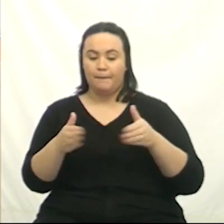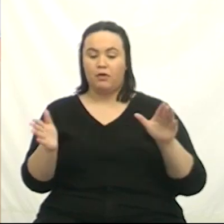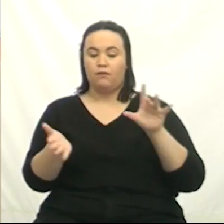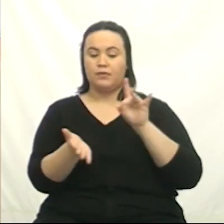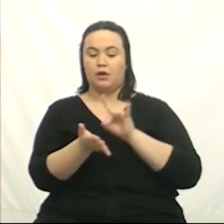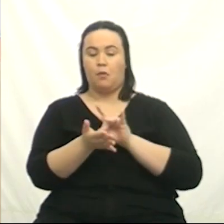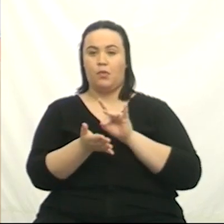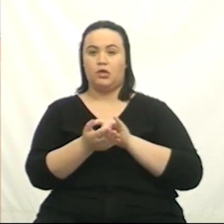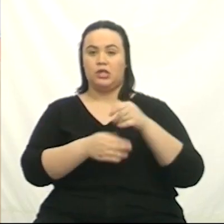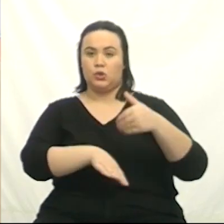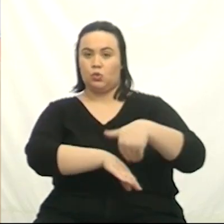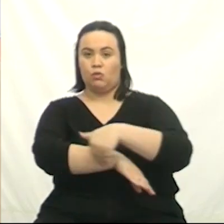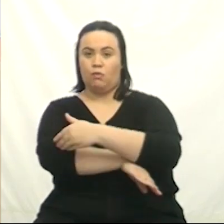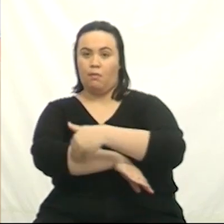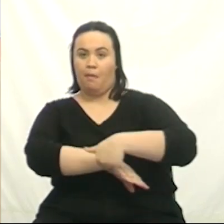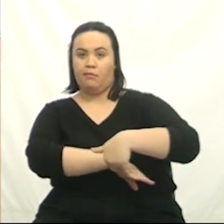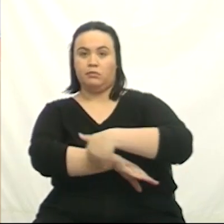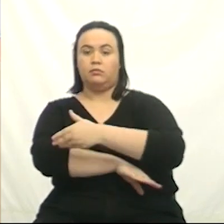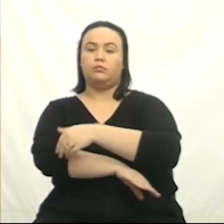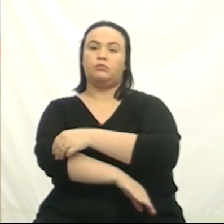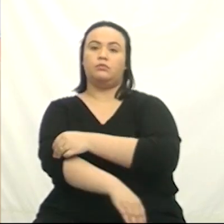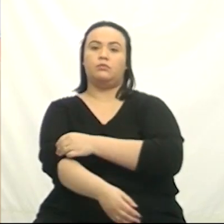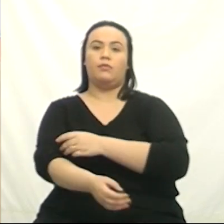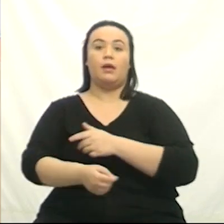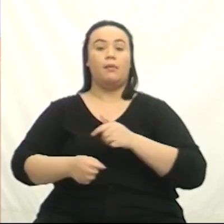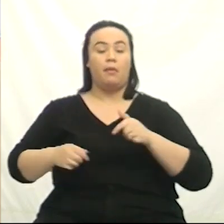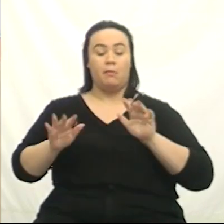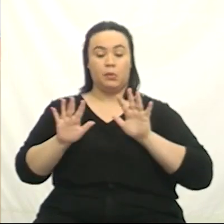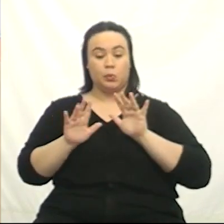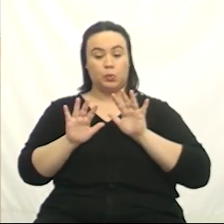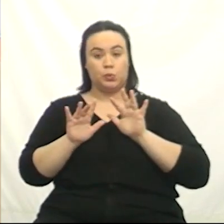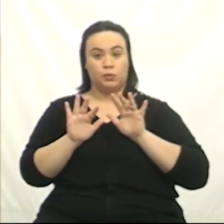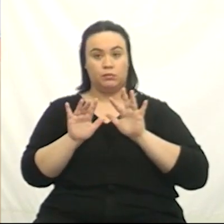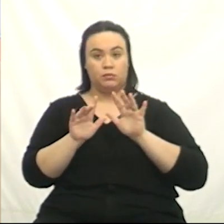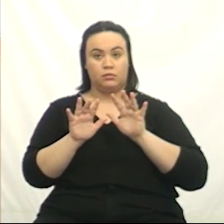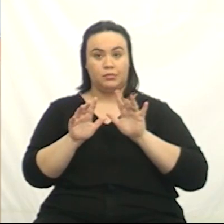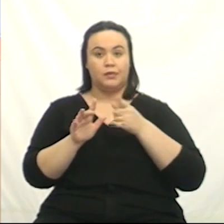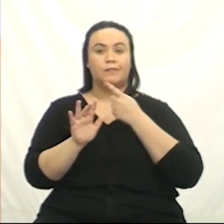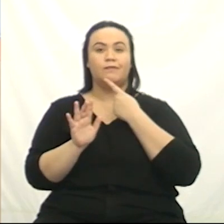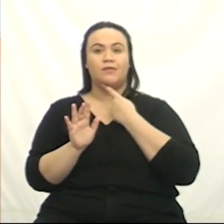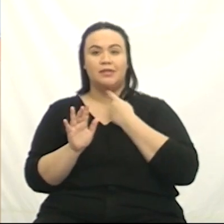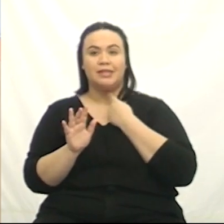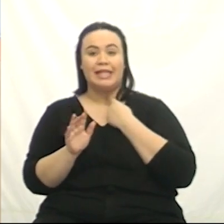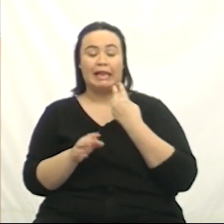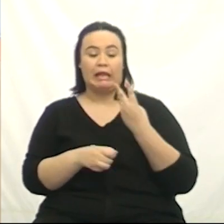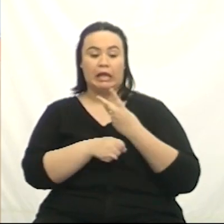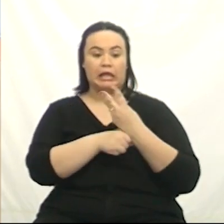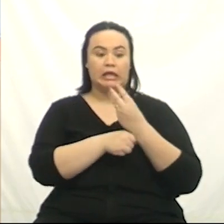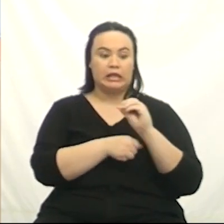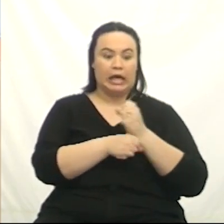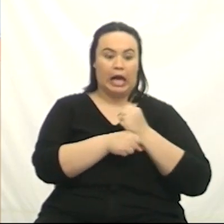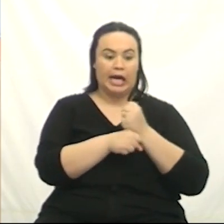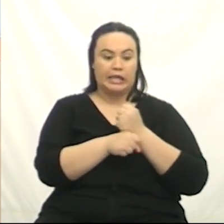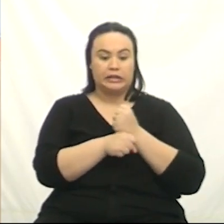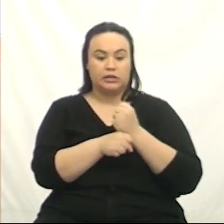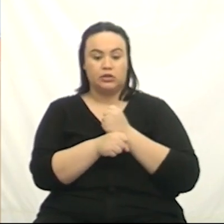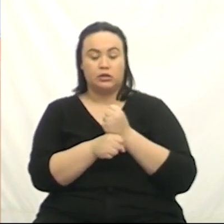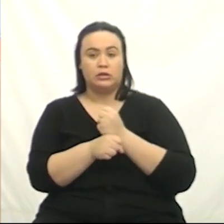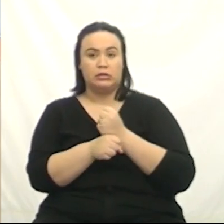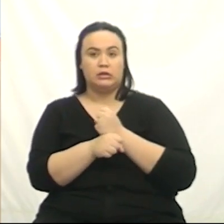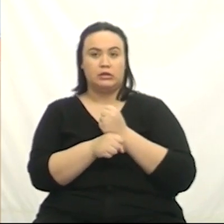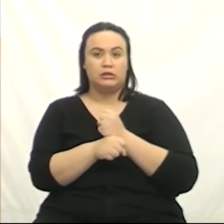da entrega. Muita gente que ansiava mais de 30 anos naquela região,